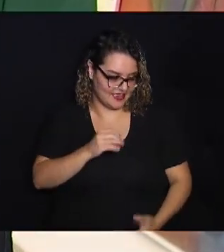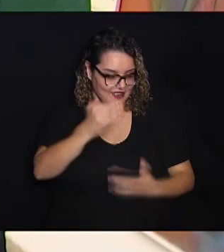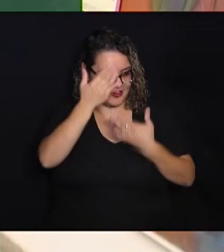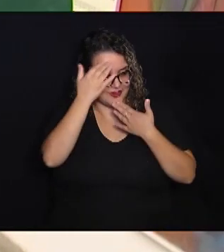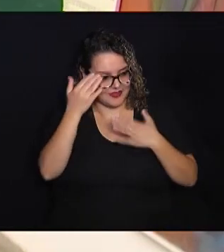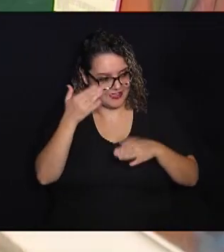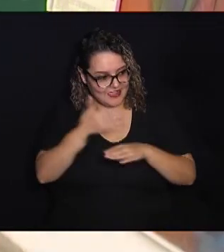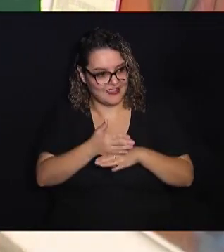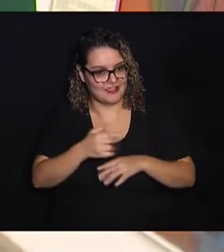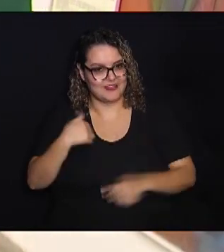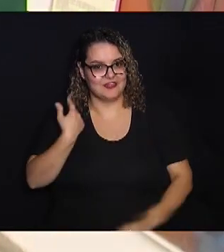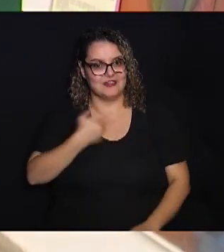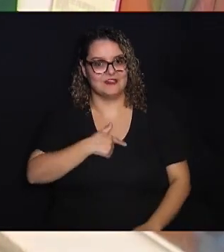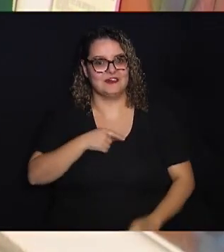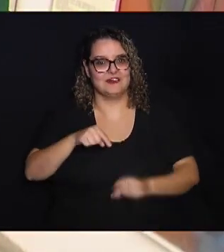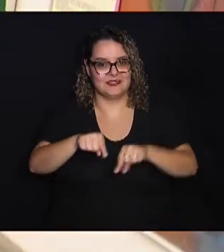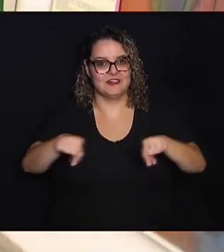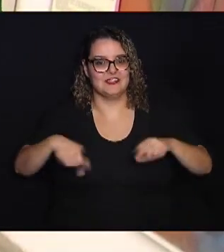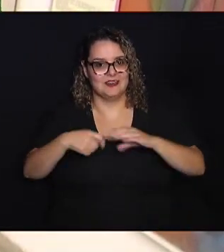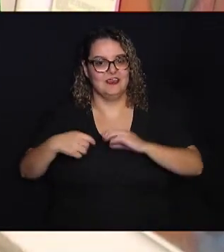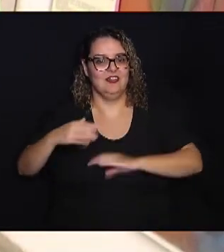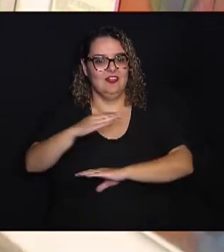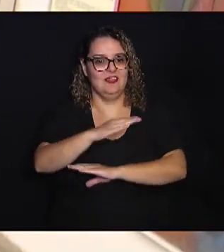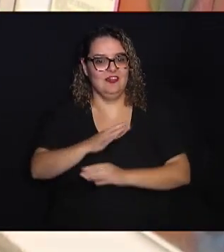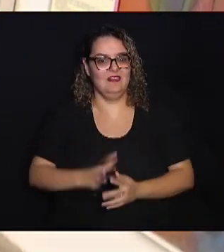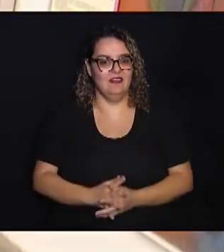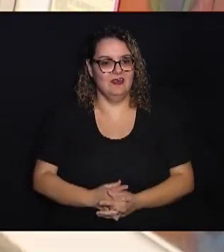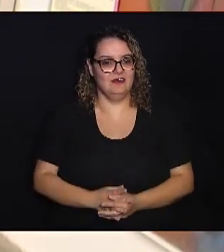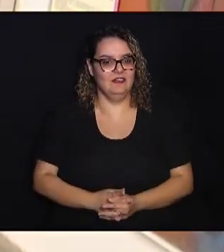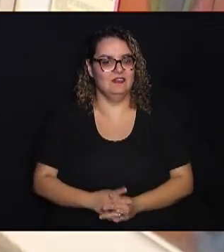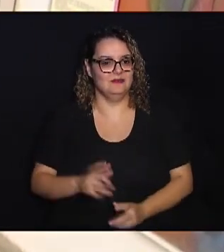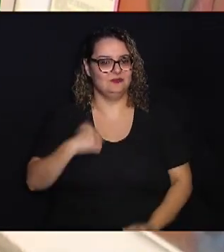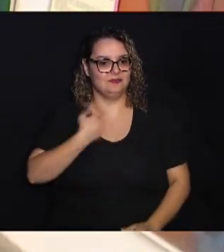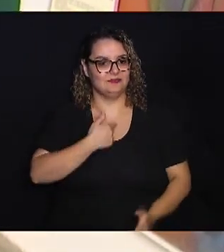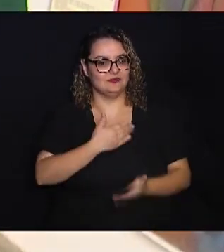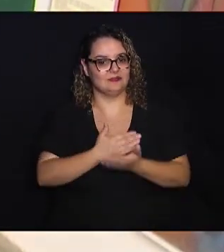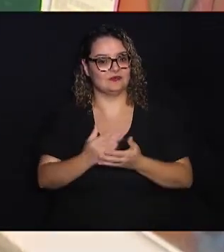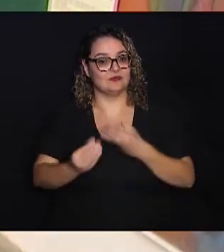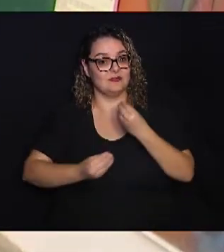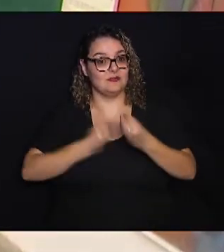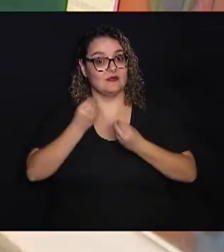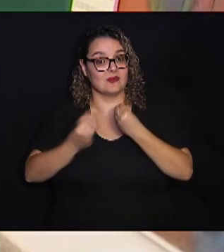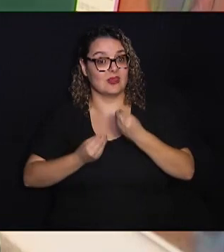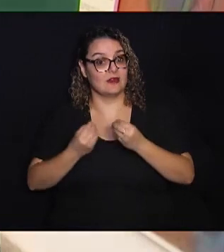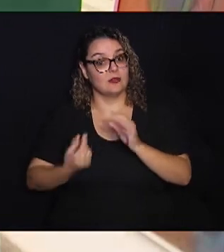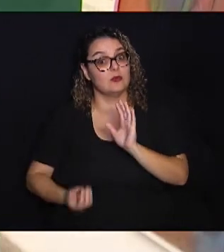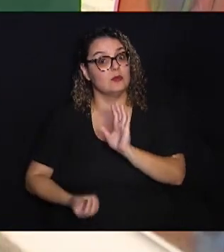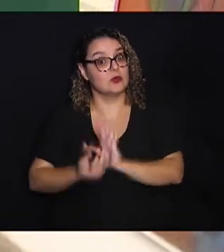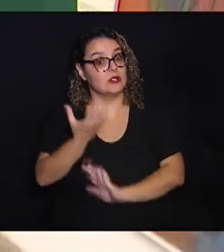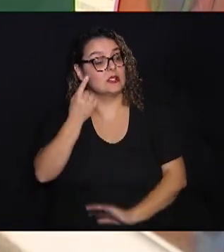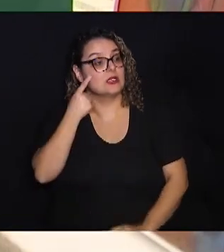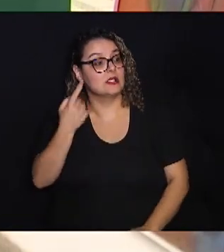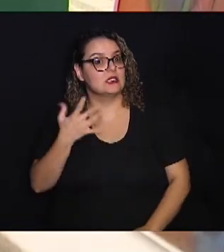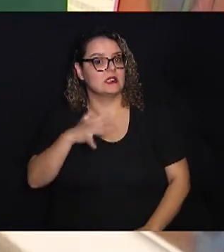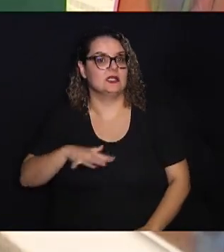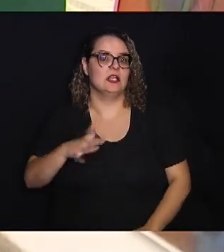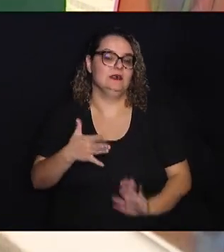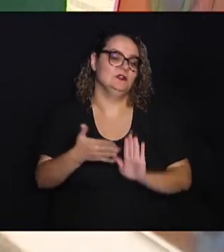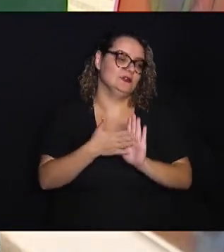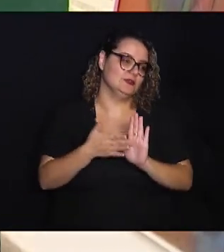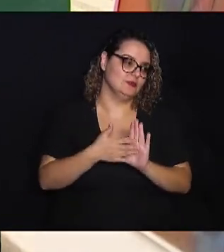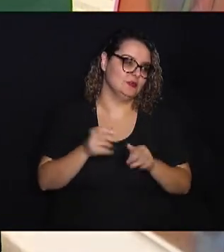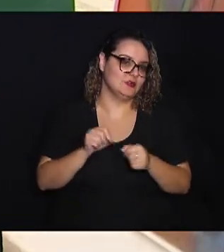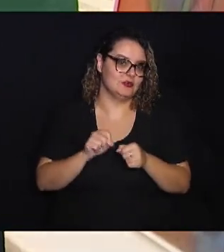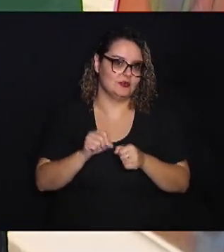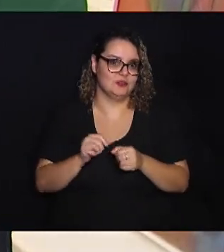participação aqui no nosso Estúdio Câmara. Para a gente começar, né, como que surgiu essa ideia, né, essa proposta de fazer